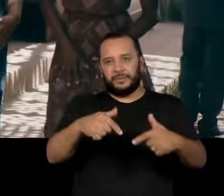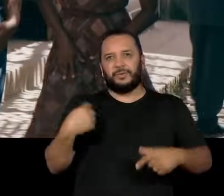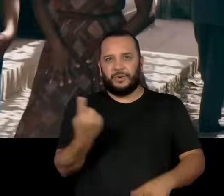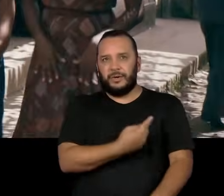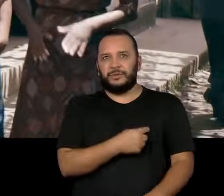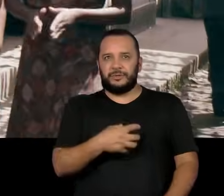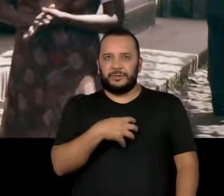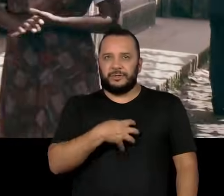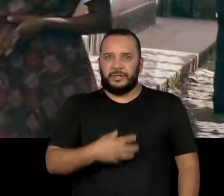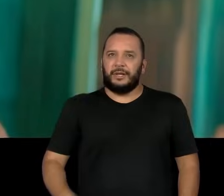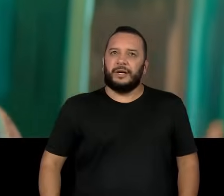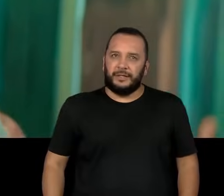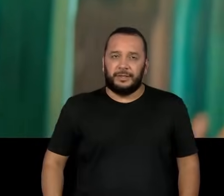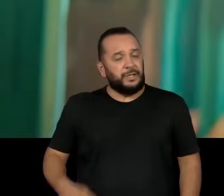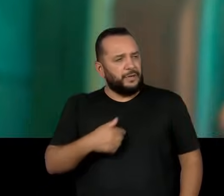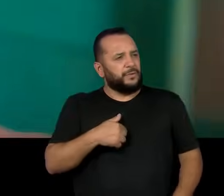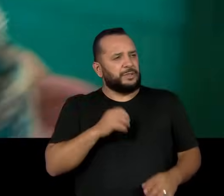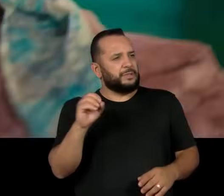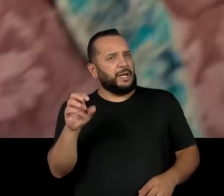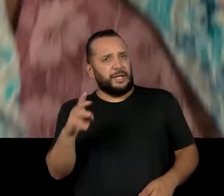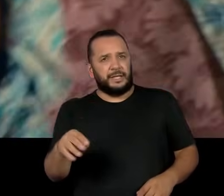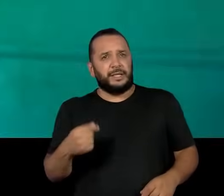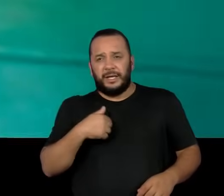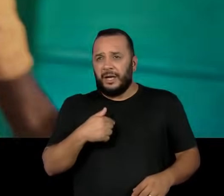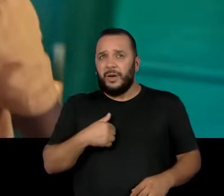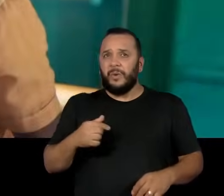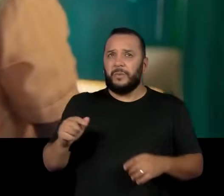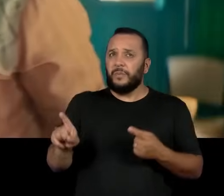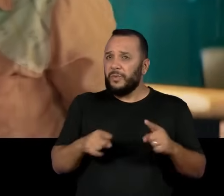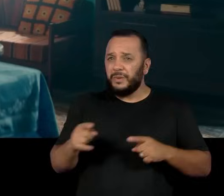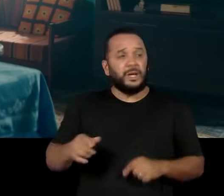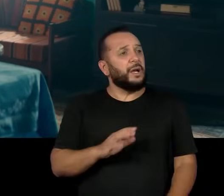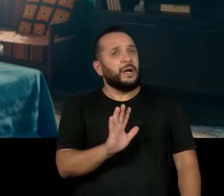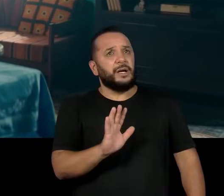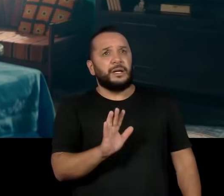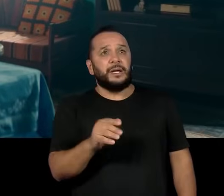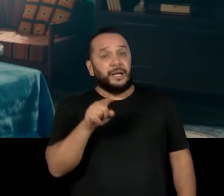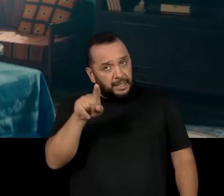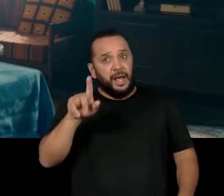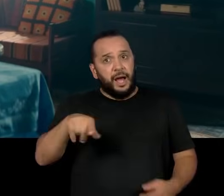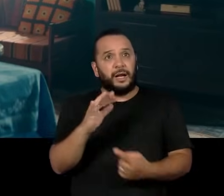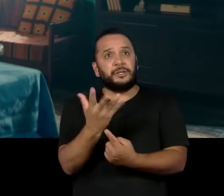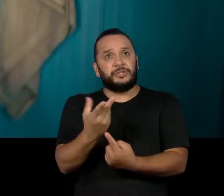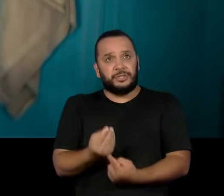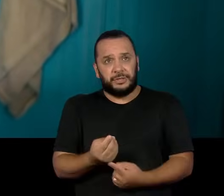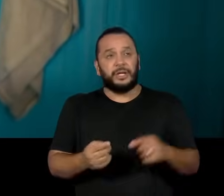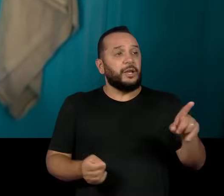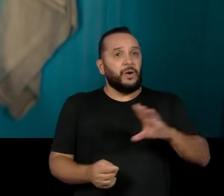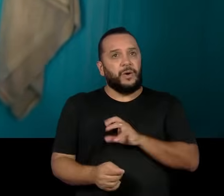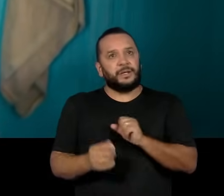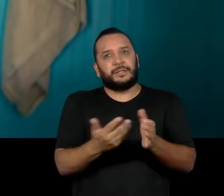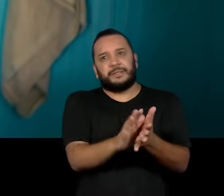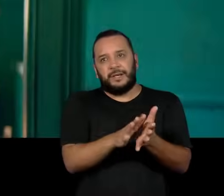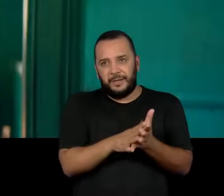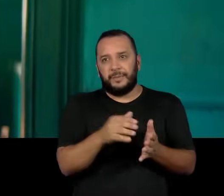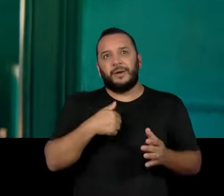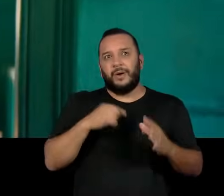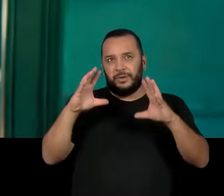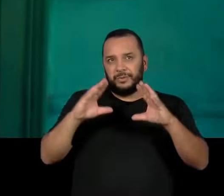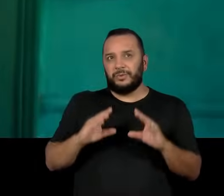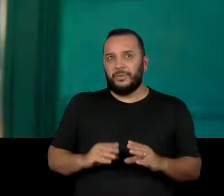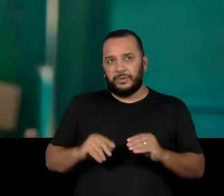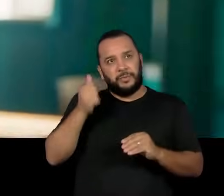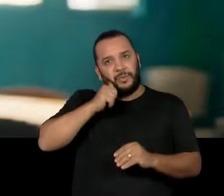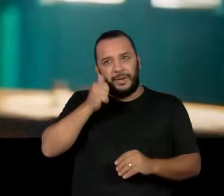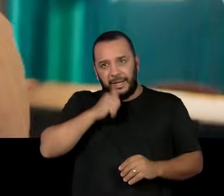isso. Eu vou sair da aeronáutica, mãe. Não. Eu sou músico. Ô, Nancy, me ajuda. Ô, mãe, ele é artista, né? Ele gosta de samba, ele gosta de noite, mulher,